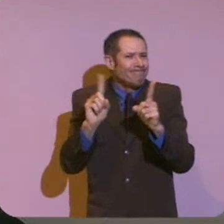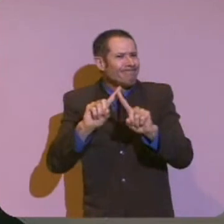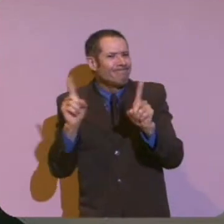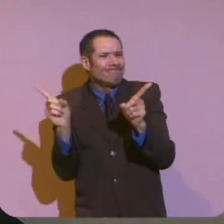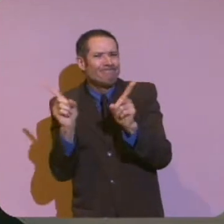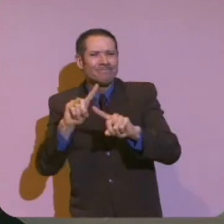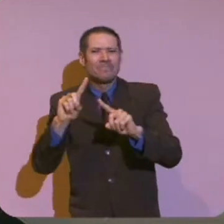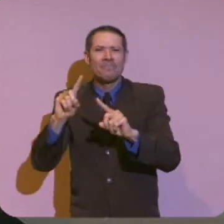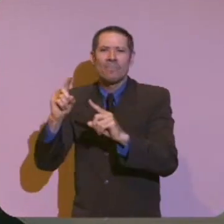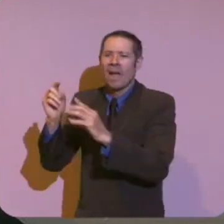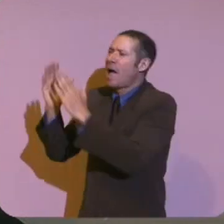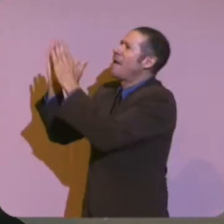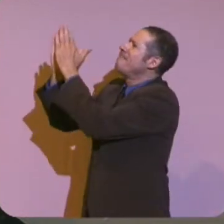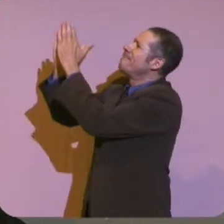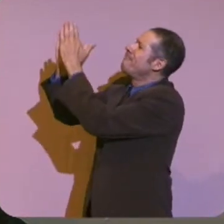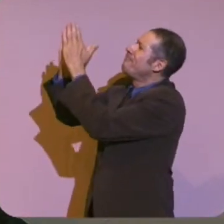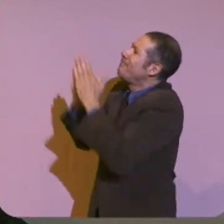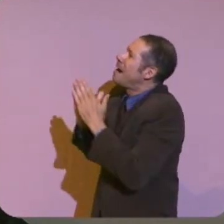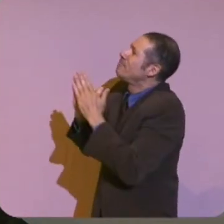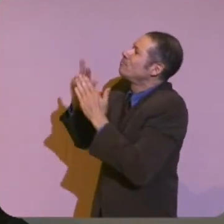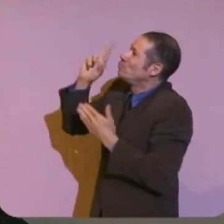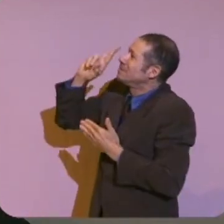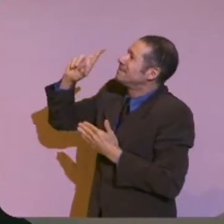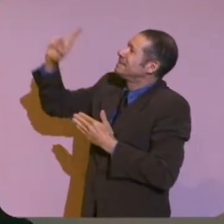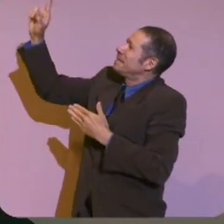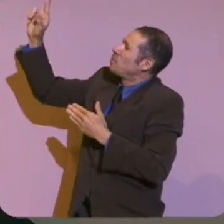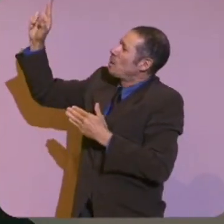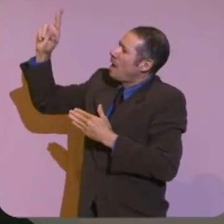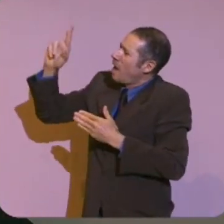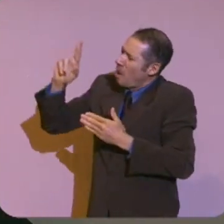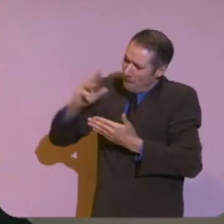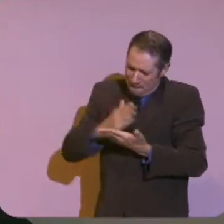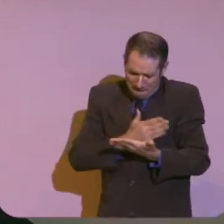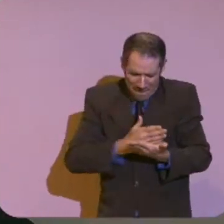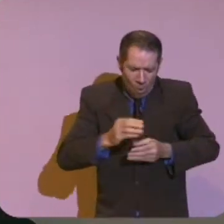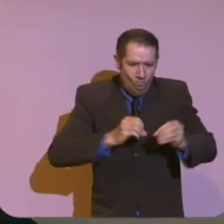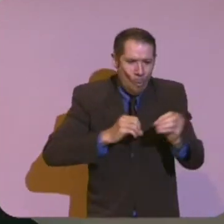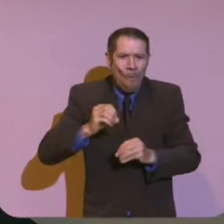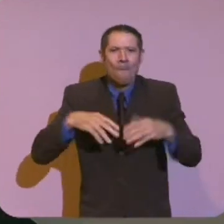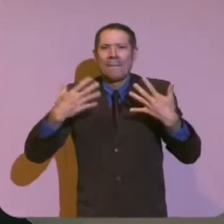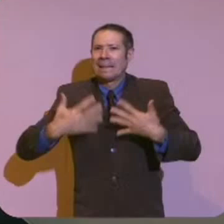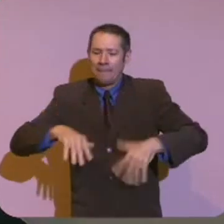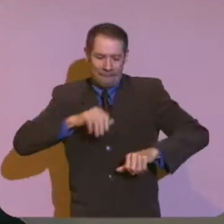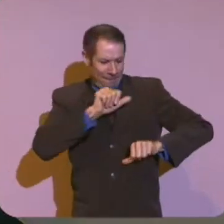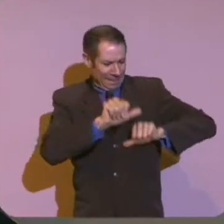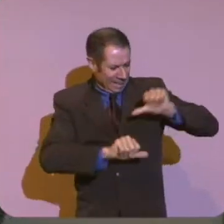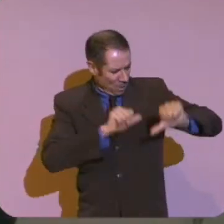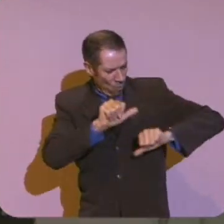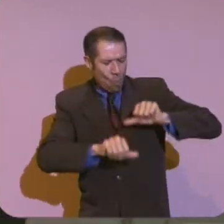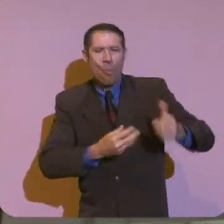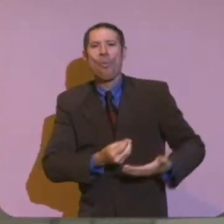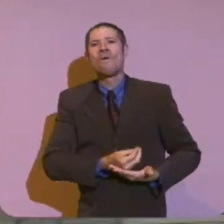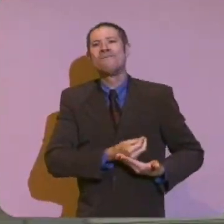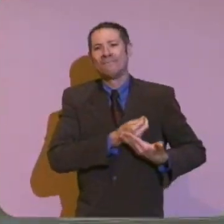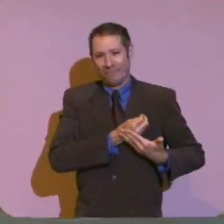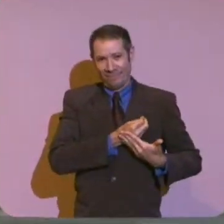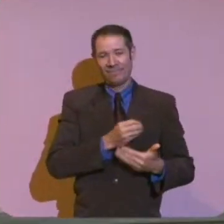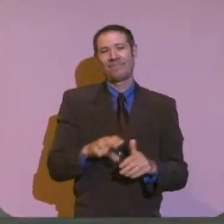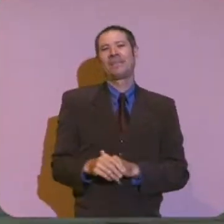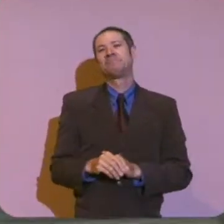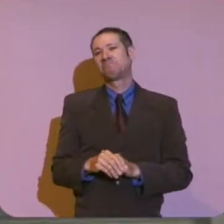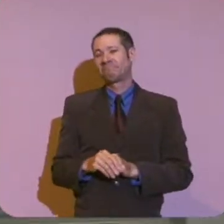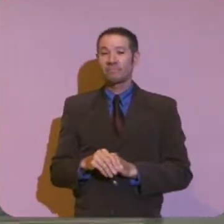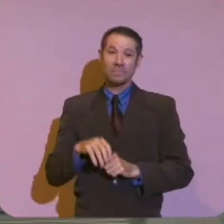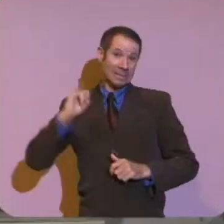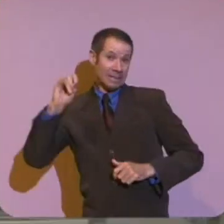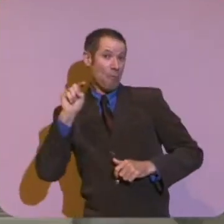os favores do Senhor. E Ele começa uma obra tremenda de transformação na nossa vida.